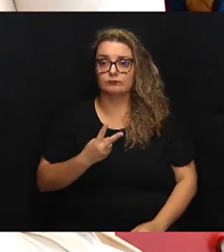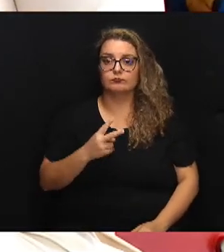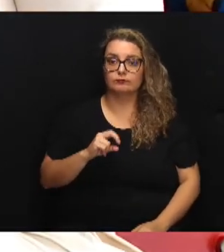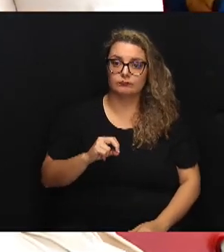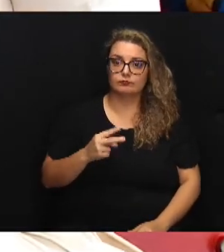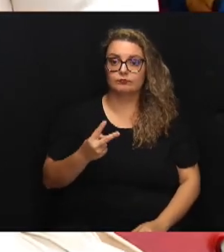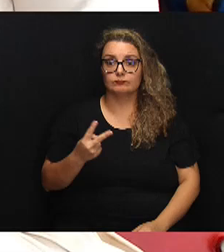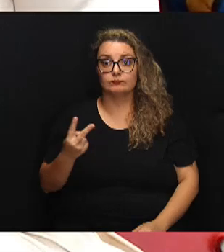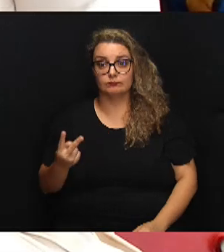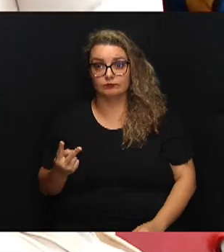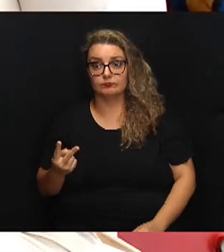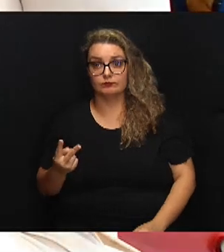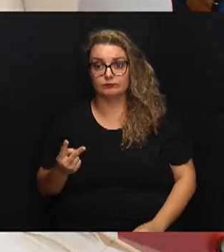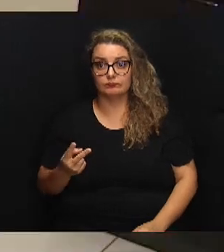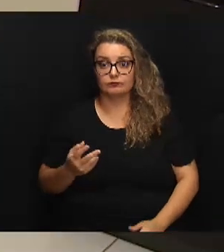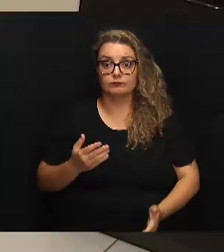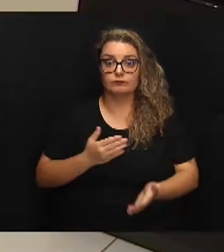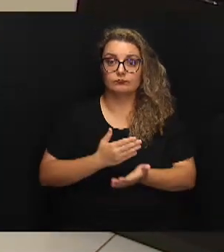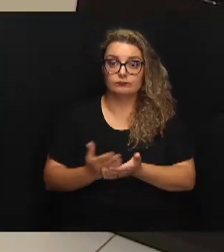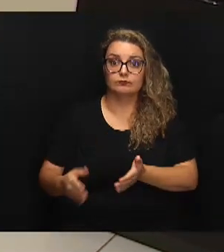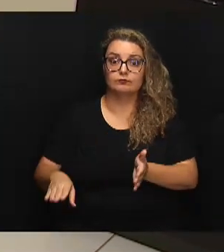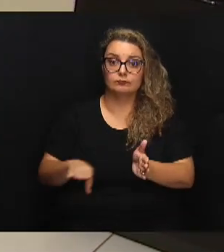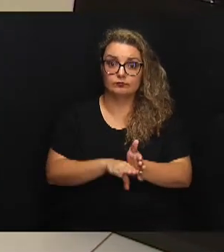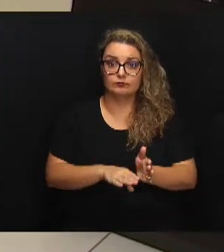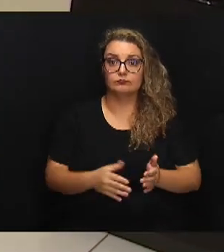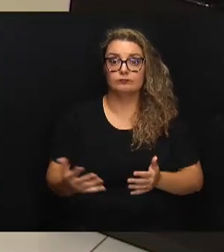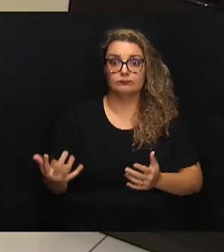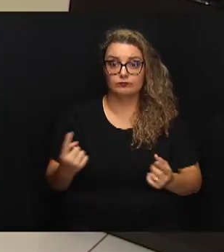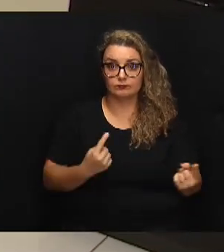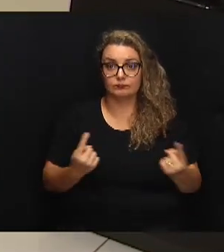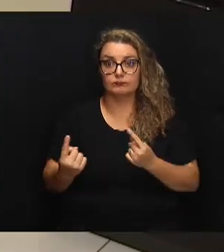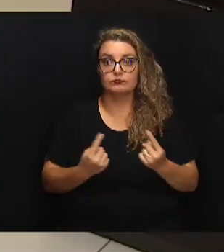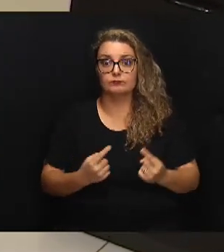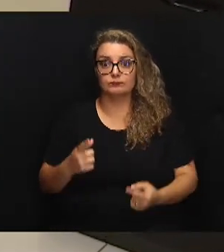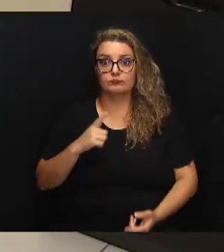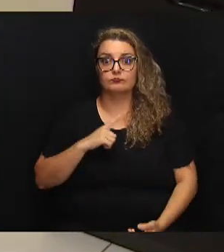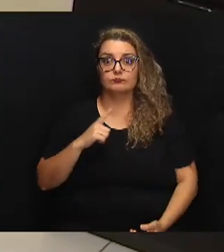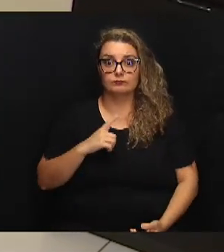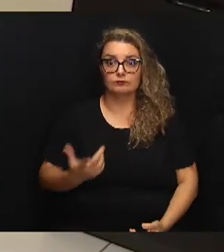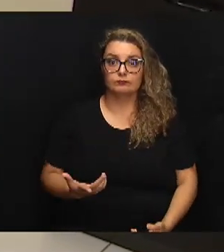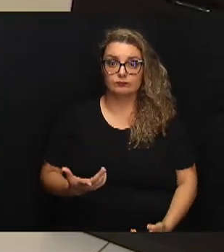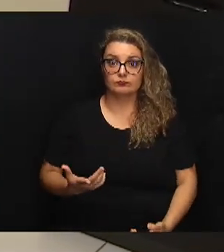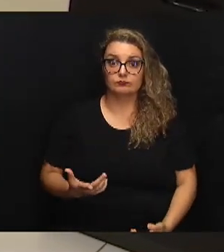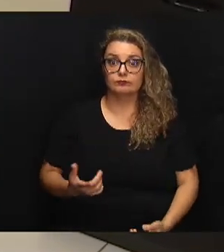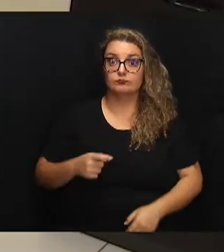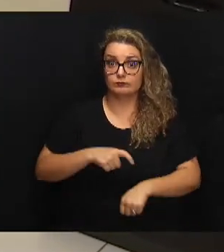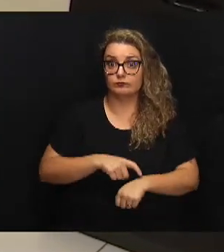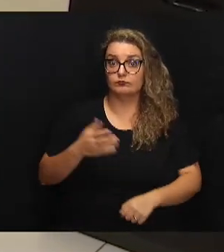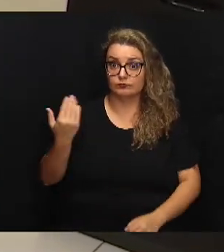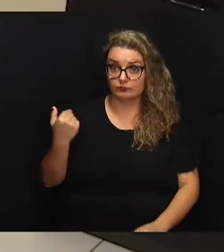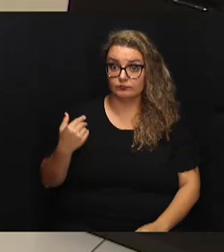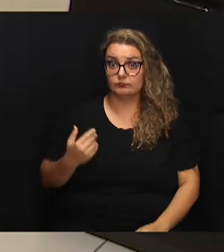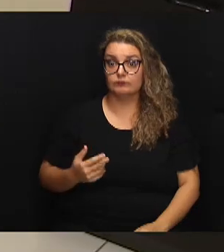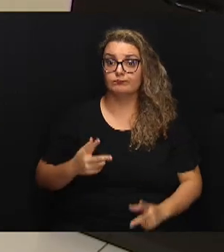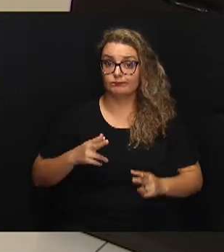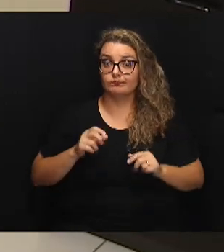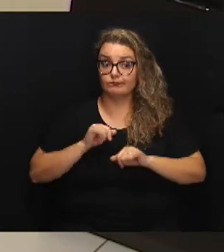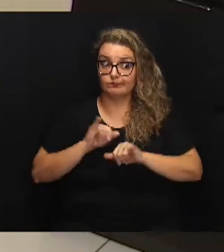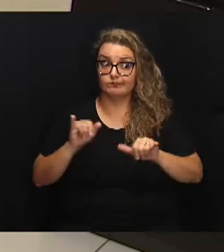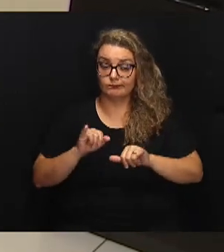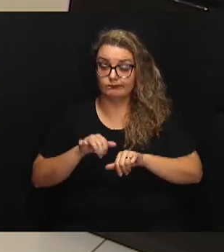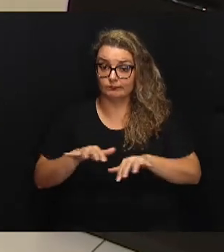aí, né, os casos foram chegando. Houve, inclusive, né, na ocasião, um caso que ficou bem